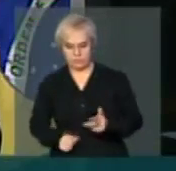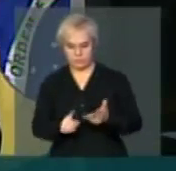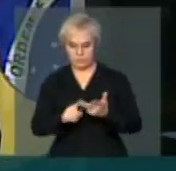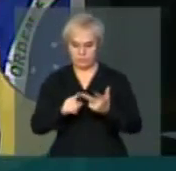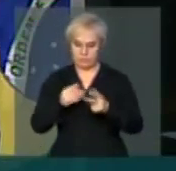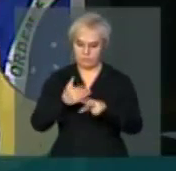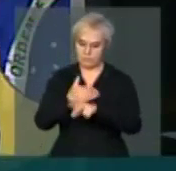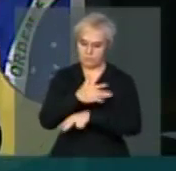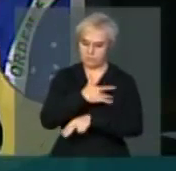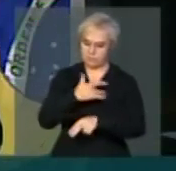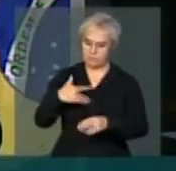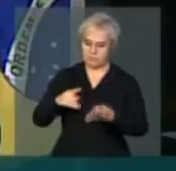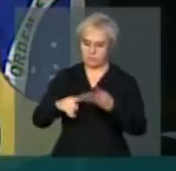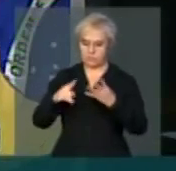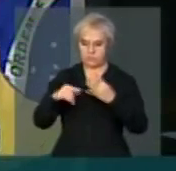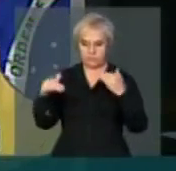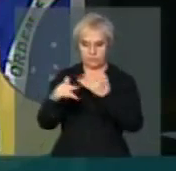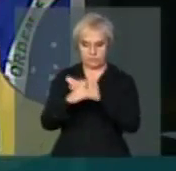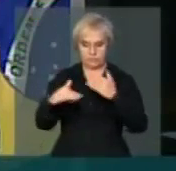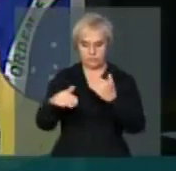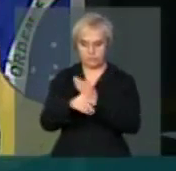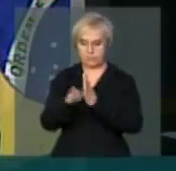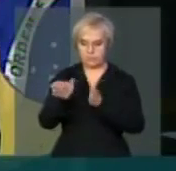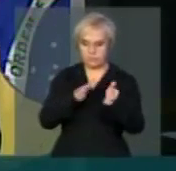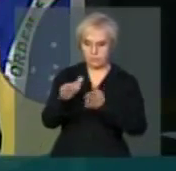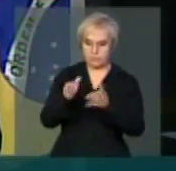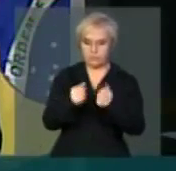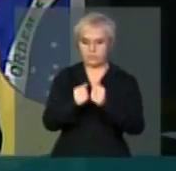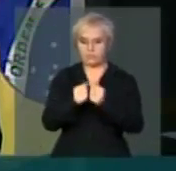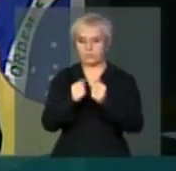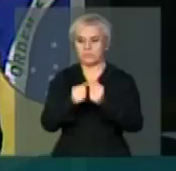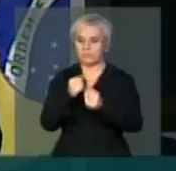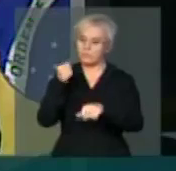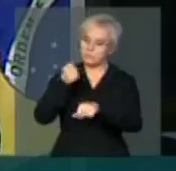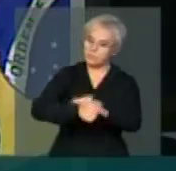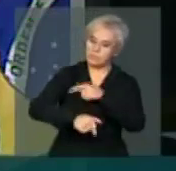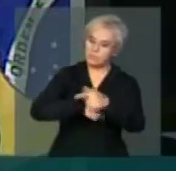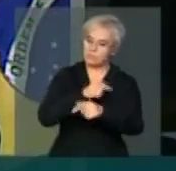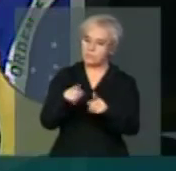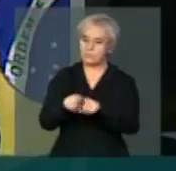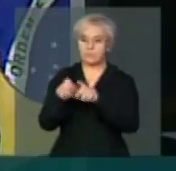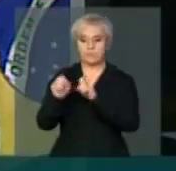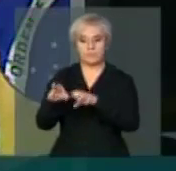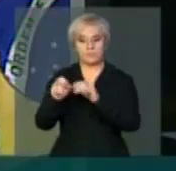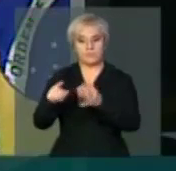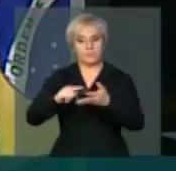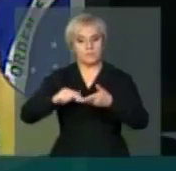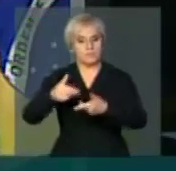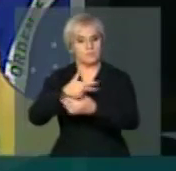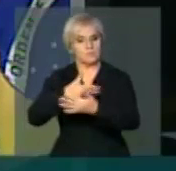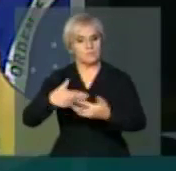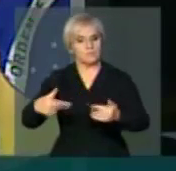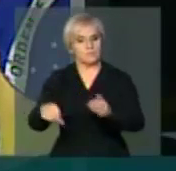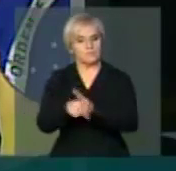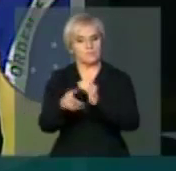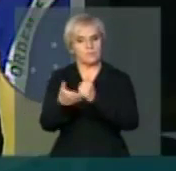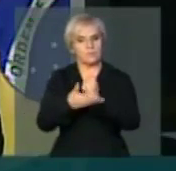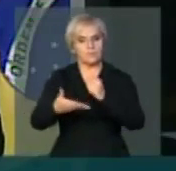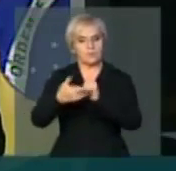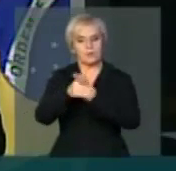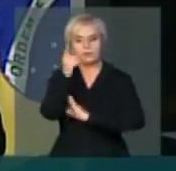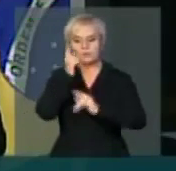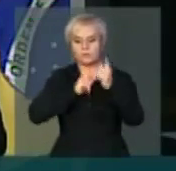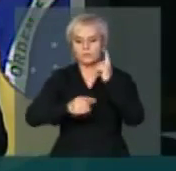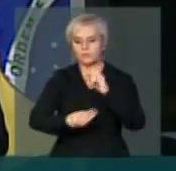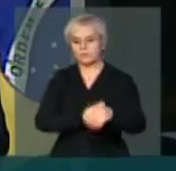saúde, mobilidade, empregabilidade, educação, entre tantos outros itens básicos para a sobrevivência